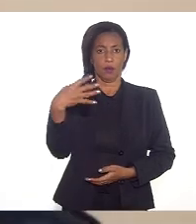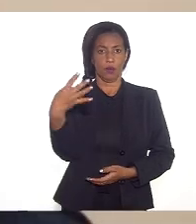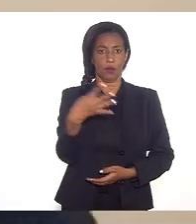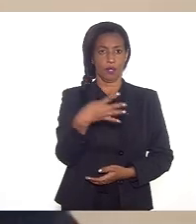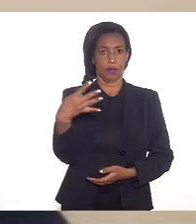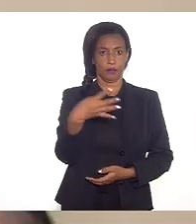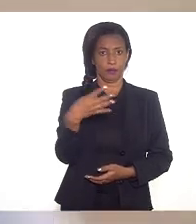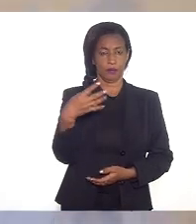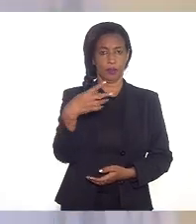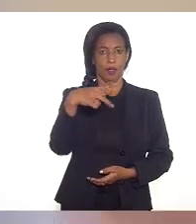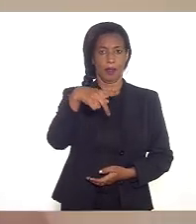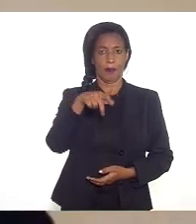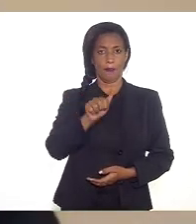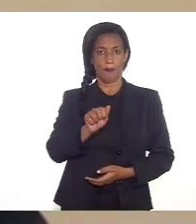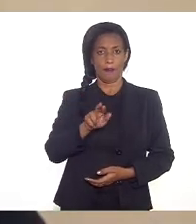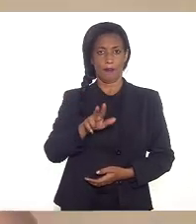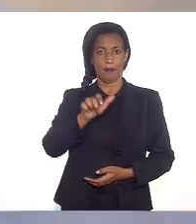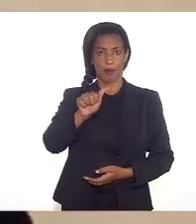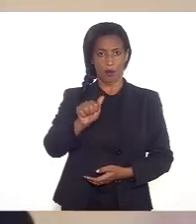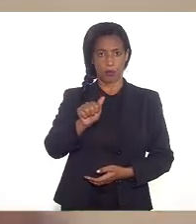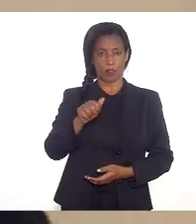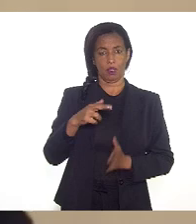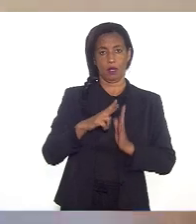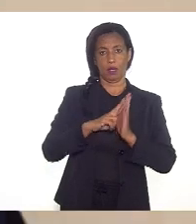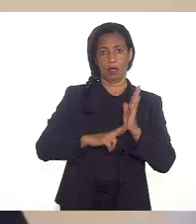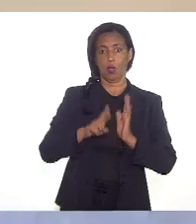44 da pauta, relator deputado Rosenberg Reis.